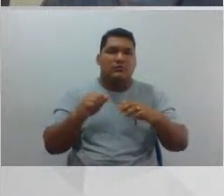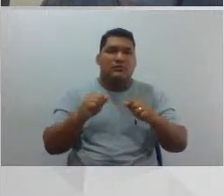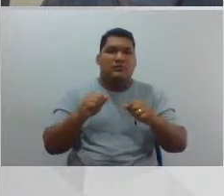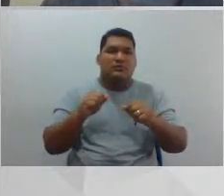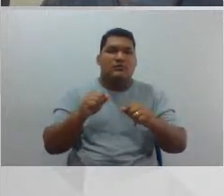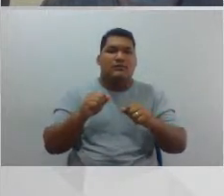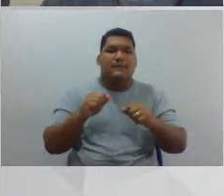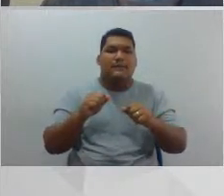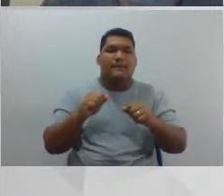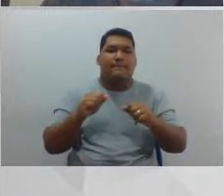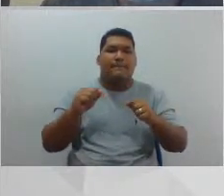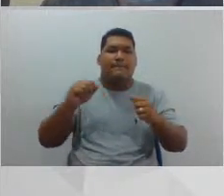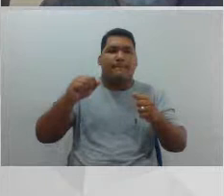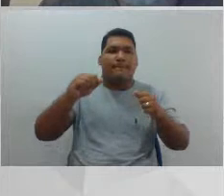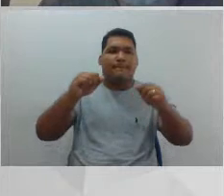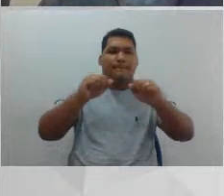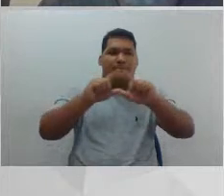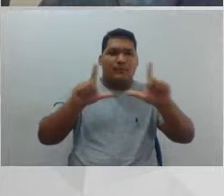que surgiu lá no